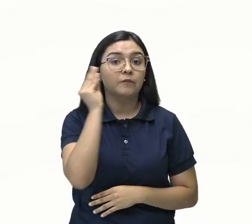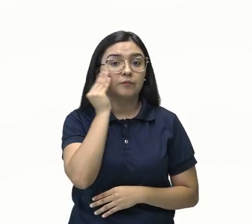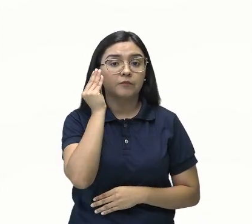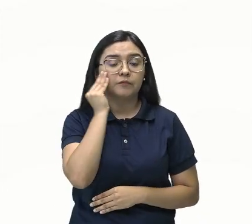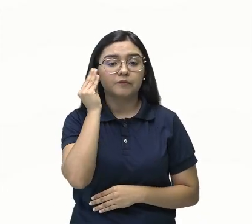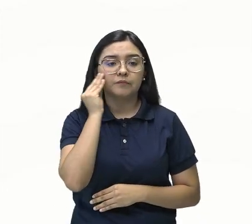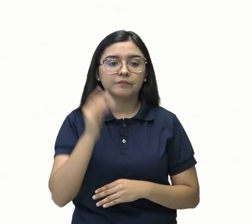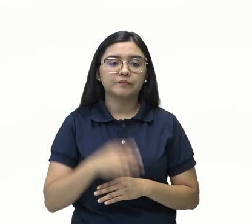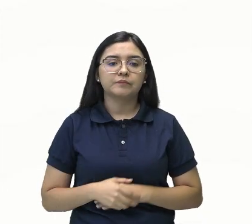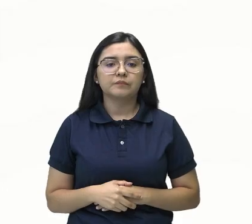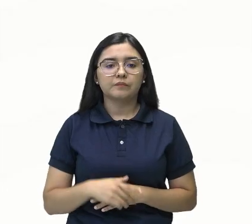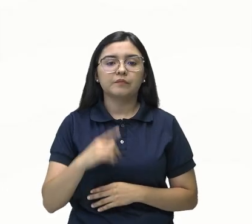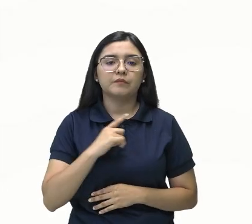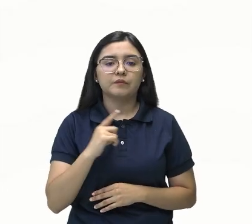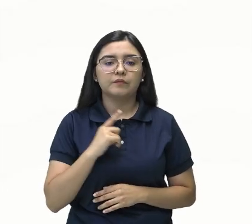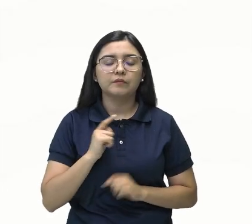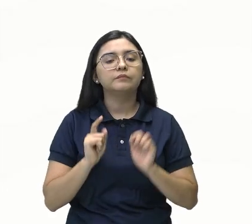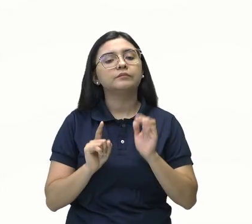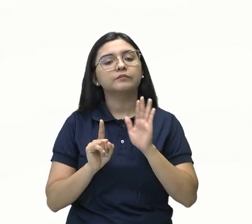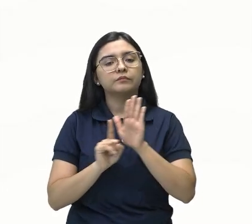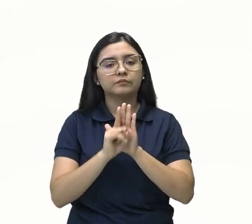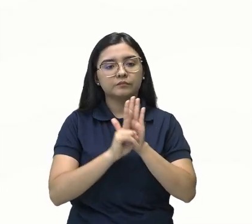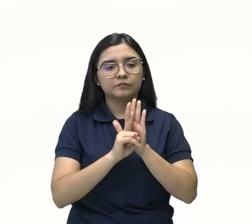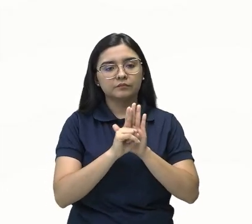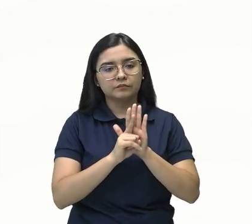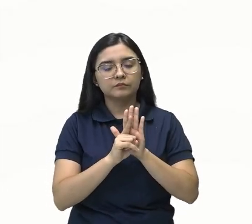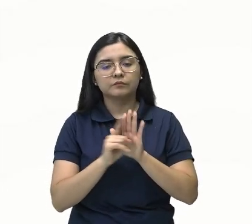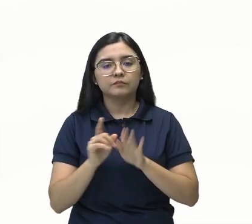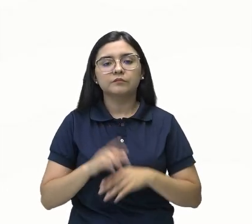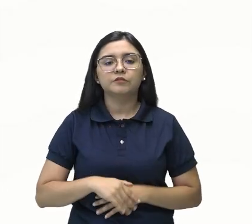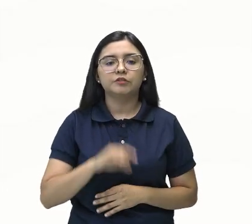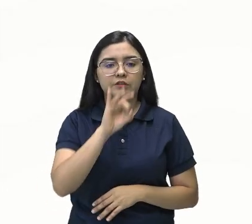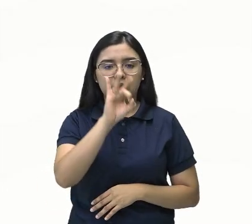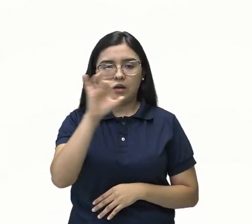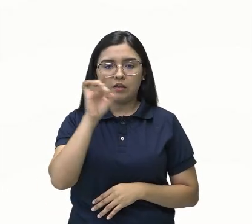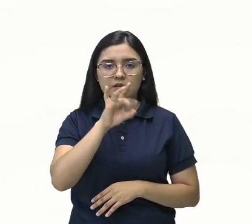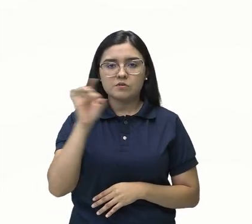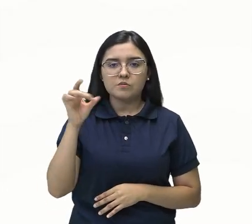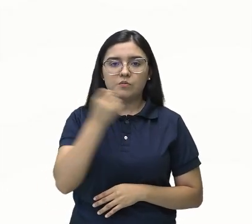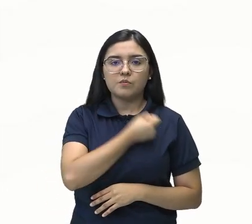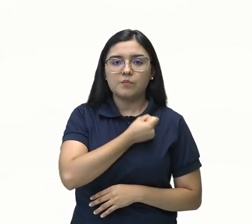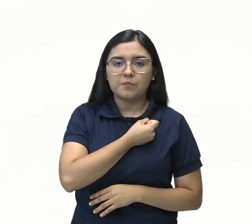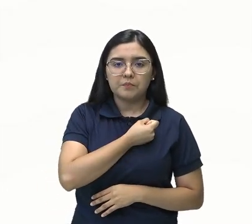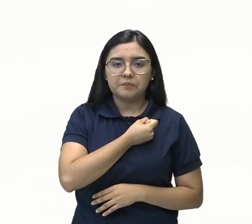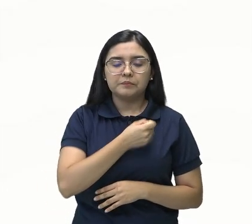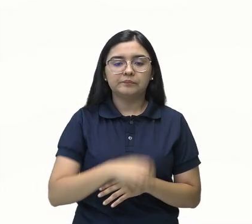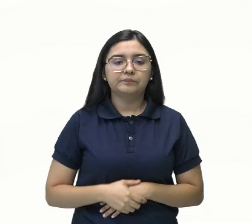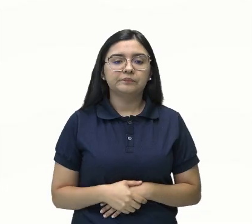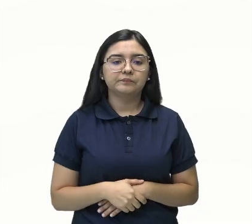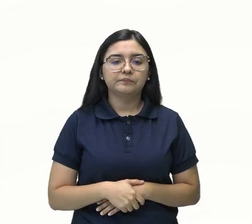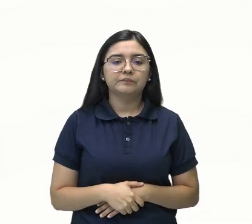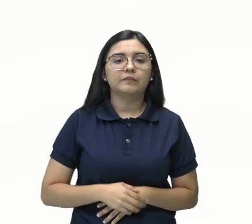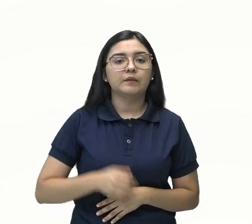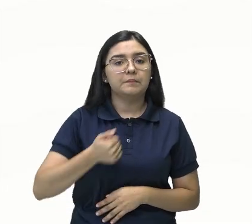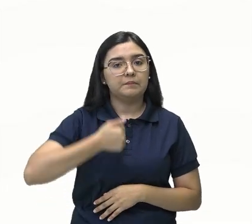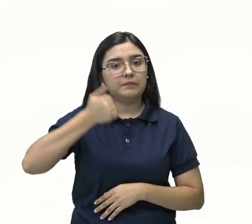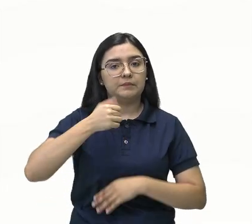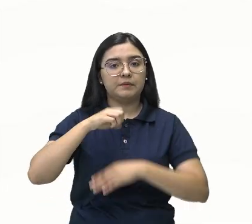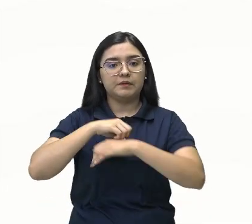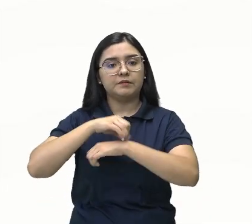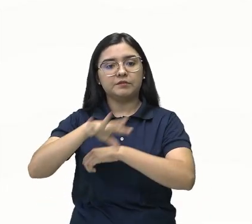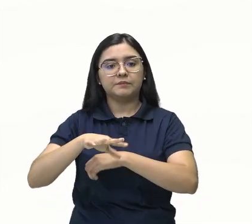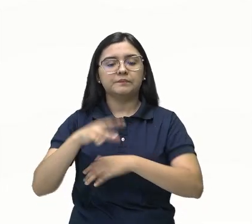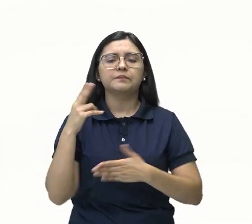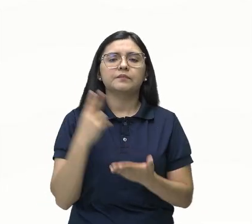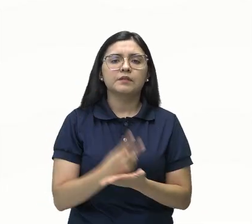aqui uma setinha ao lado de cada uma das grandezas. Vamos dar aqui a primeira dica.